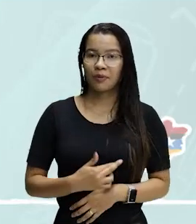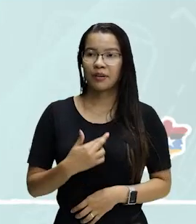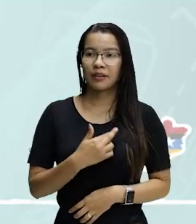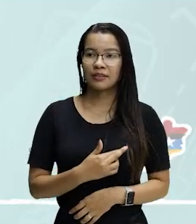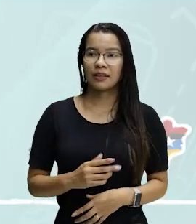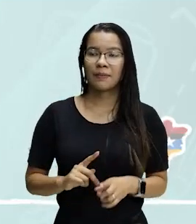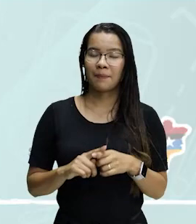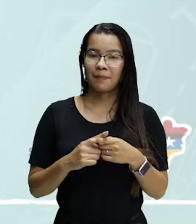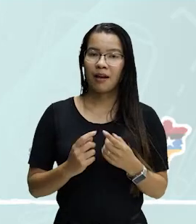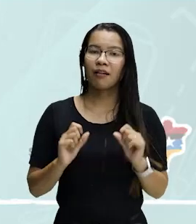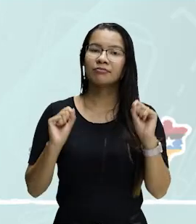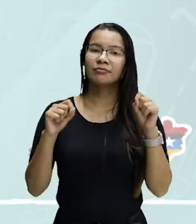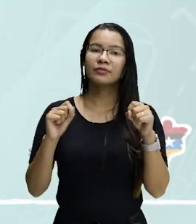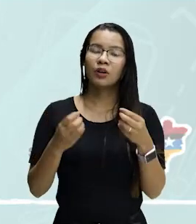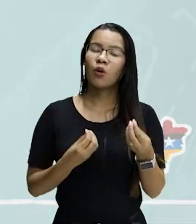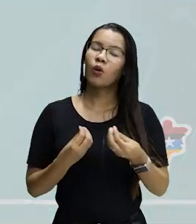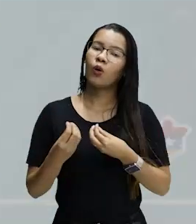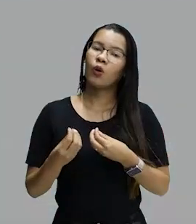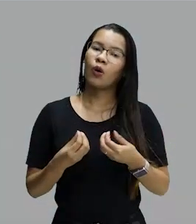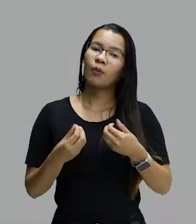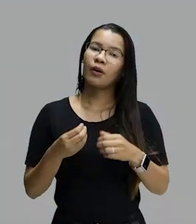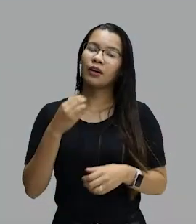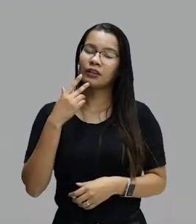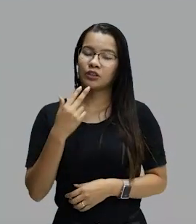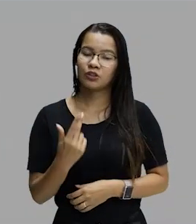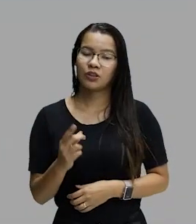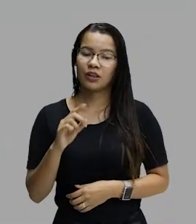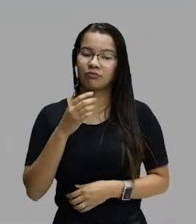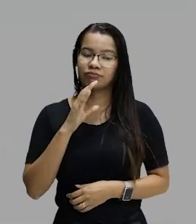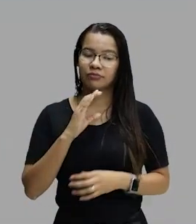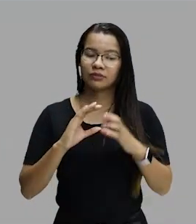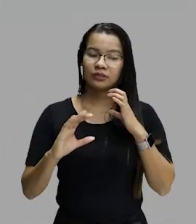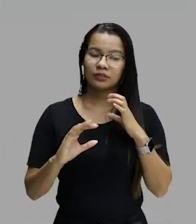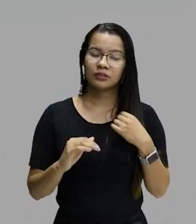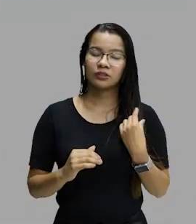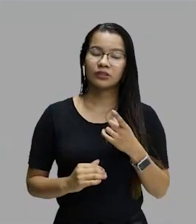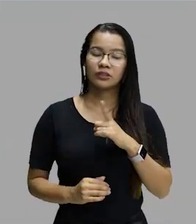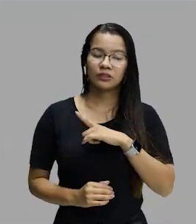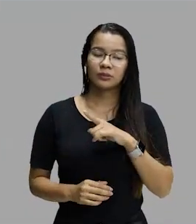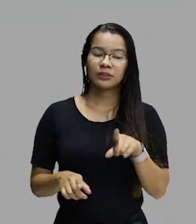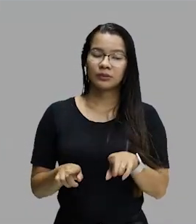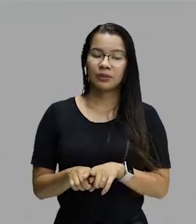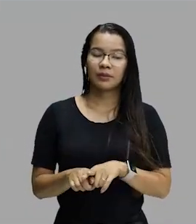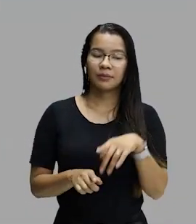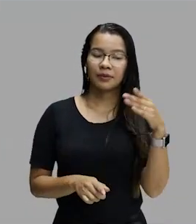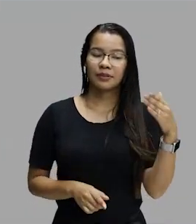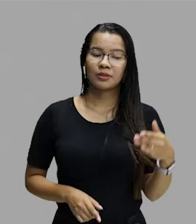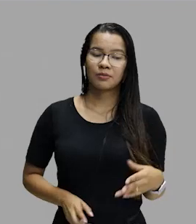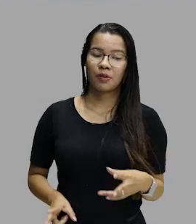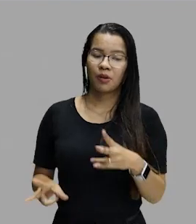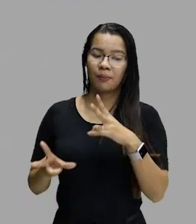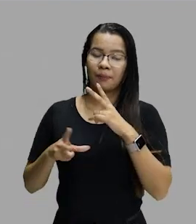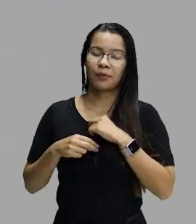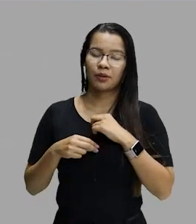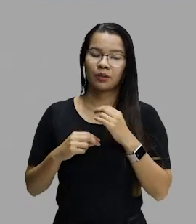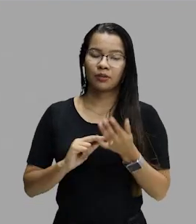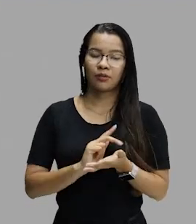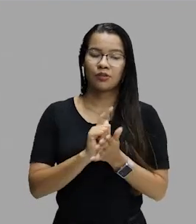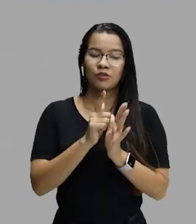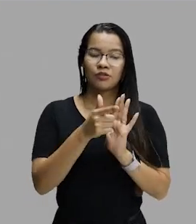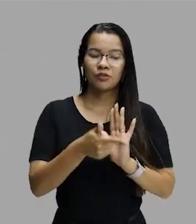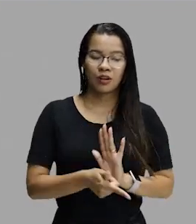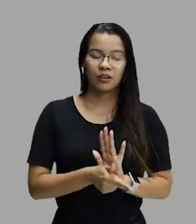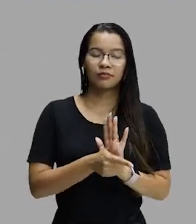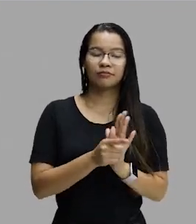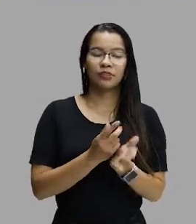sim a maneira como esta história é contada. Temos ainda a presença de personagens, gênero em